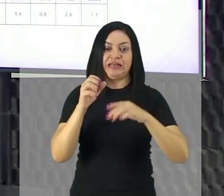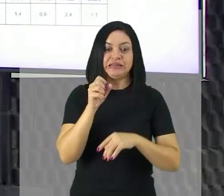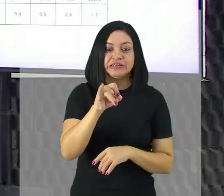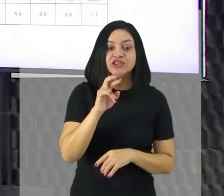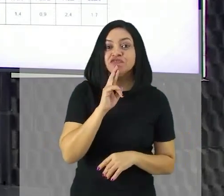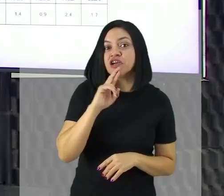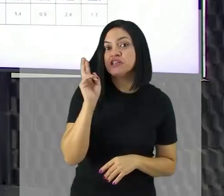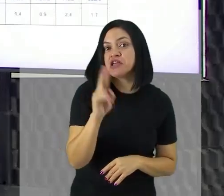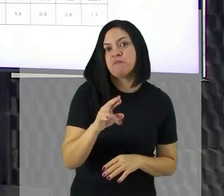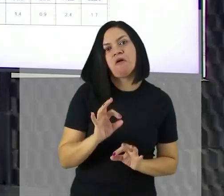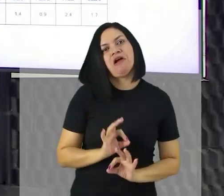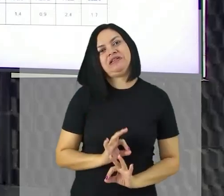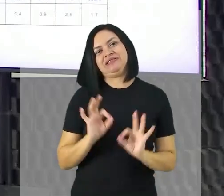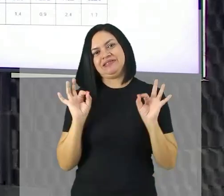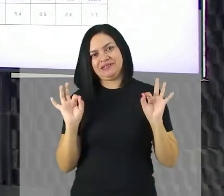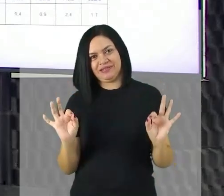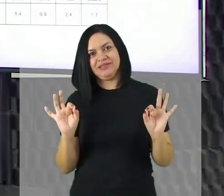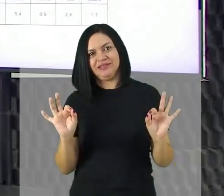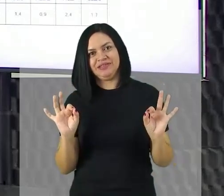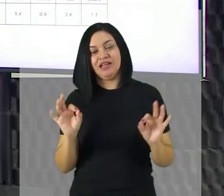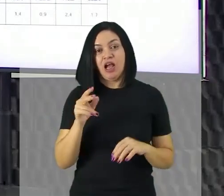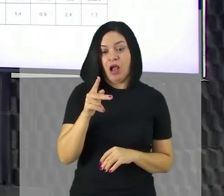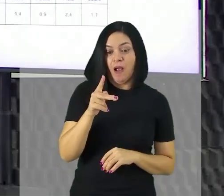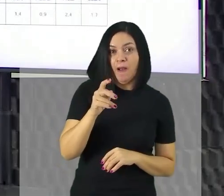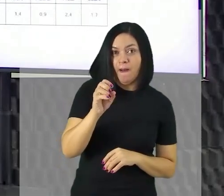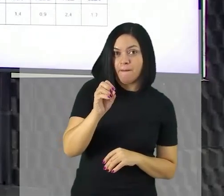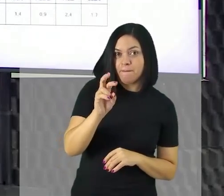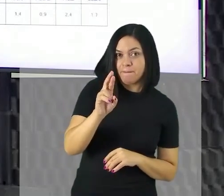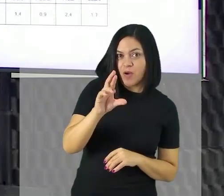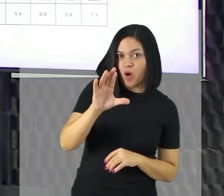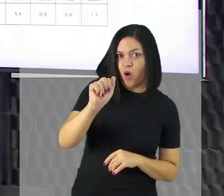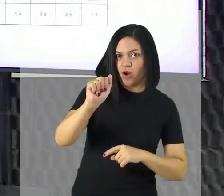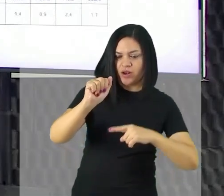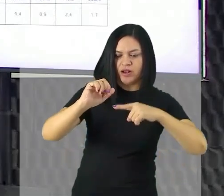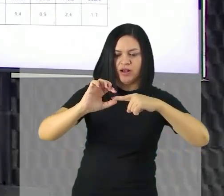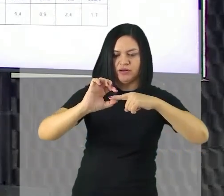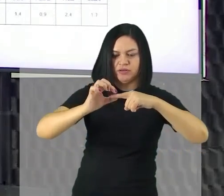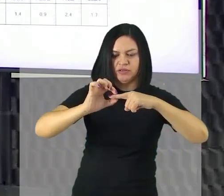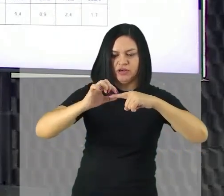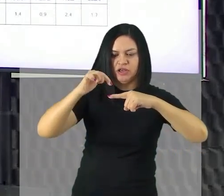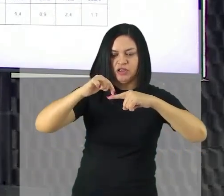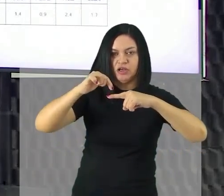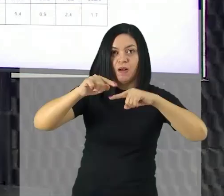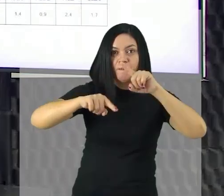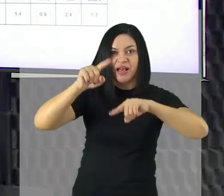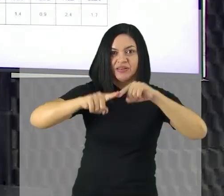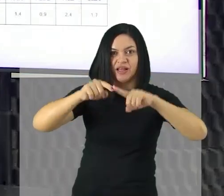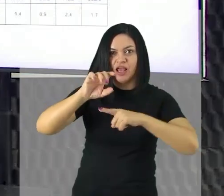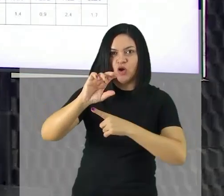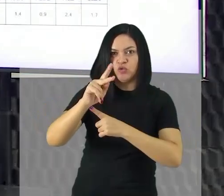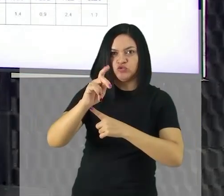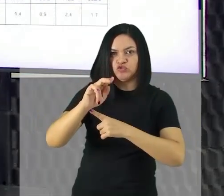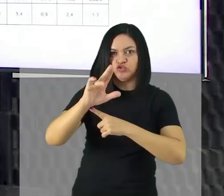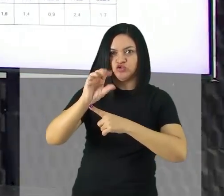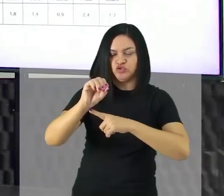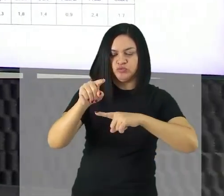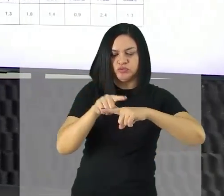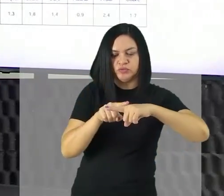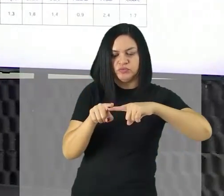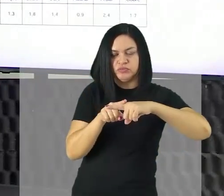resposta, excelente. A porca feita de chumbo e o parafuso feito de